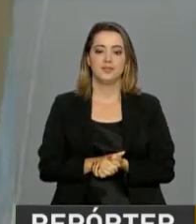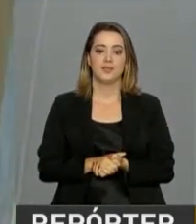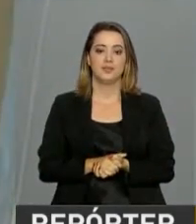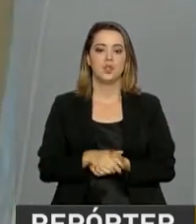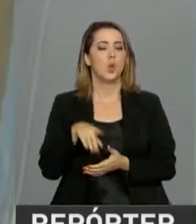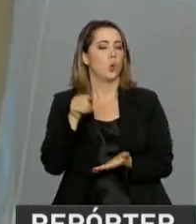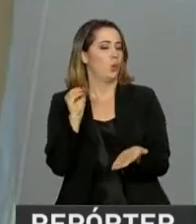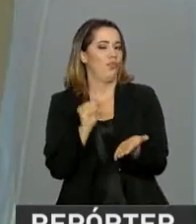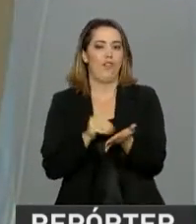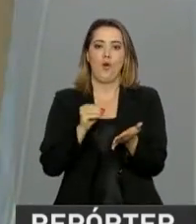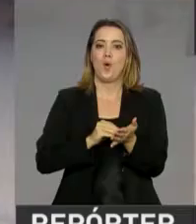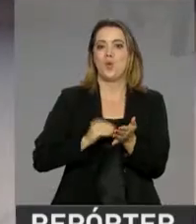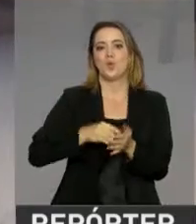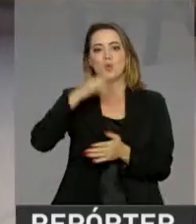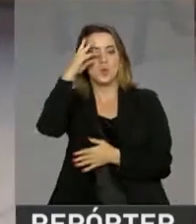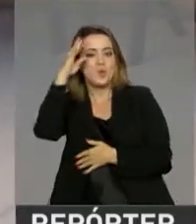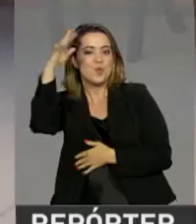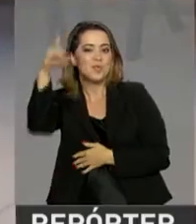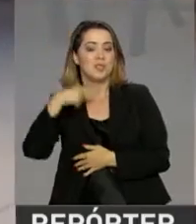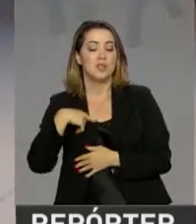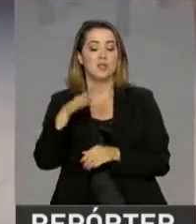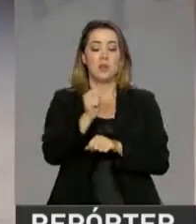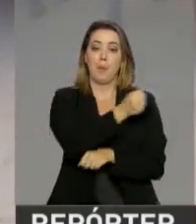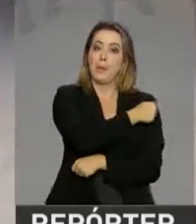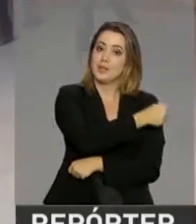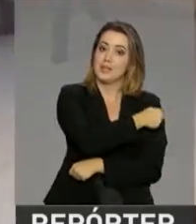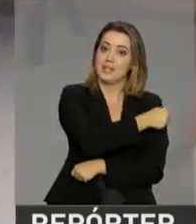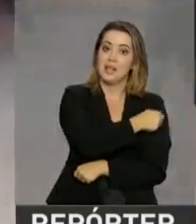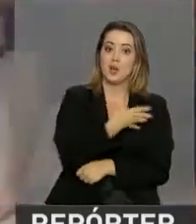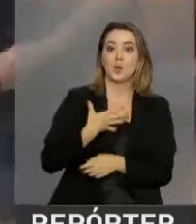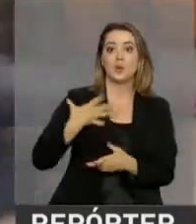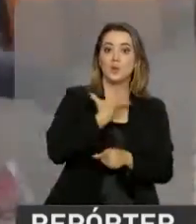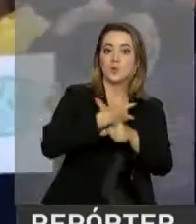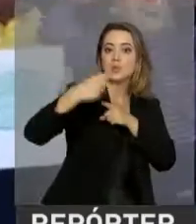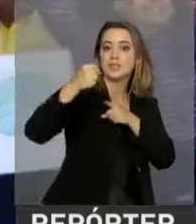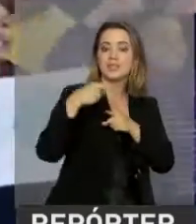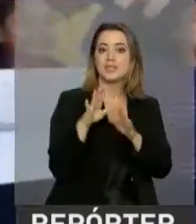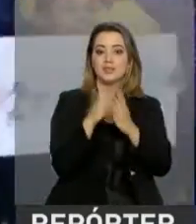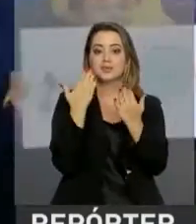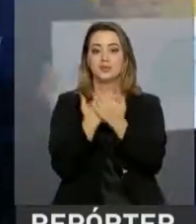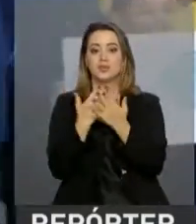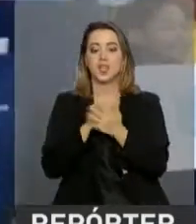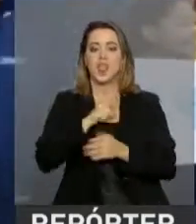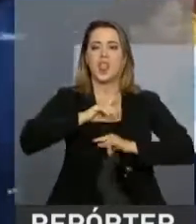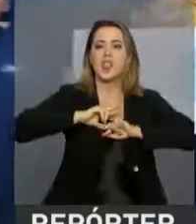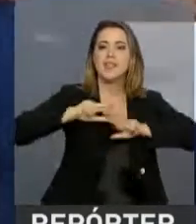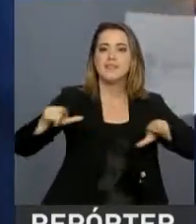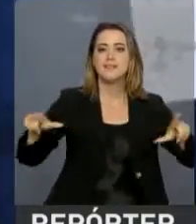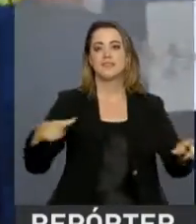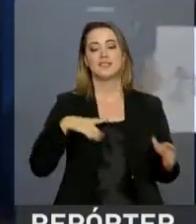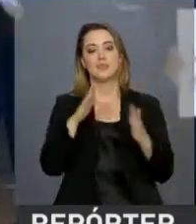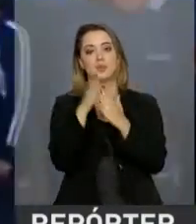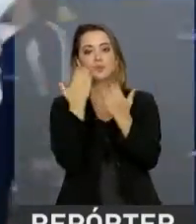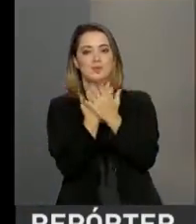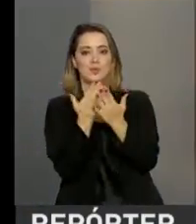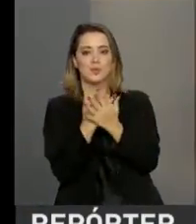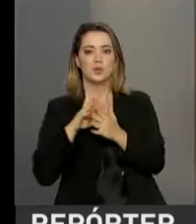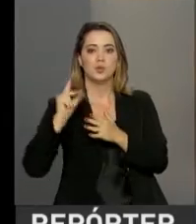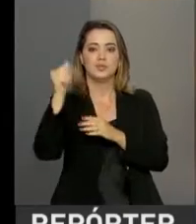Não faltou criatividade para os estudantes que ganharam o concurso. Teve de tudo nos vídeos feitos por alunos de escolas de todo o